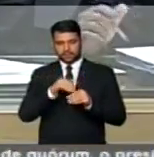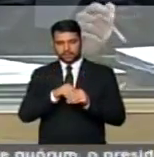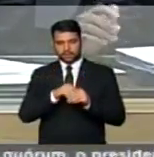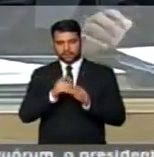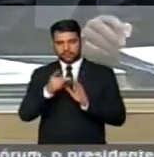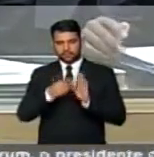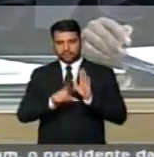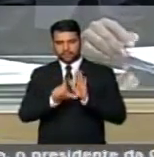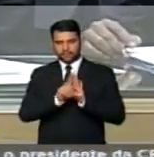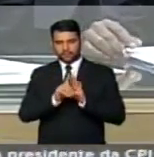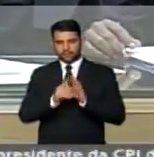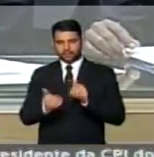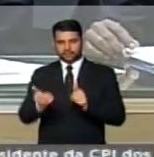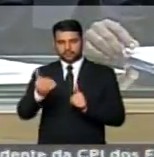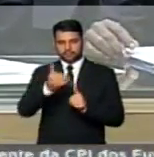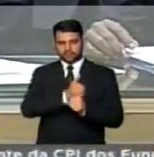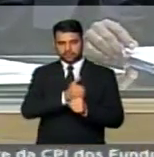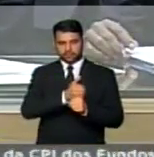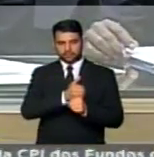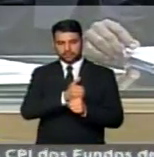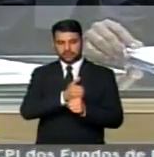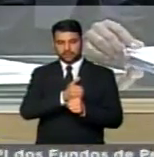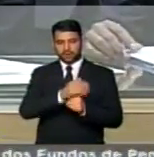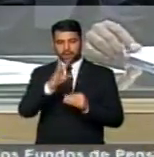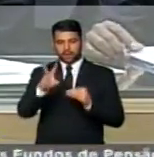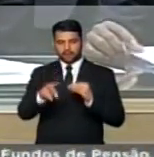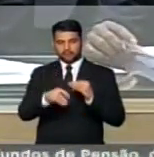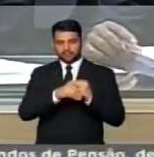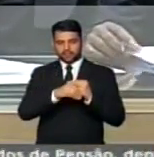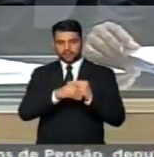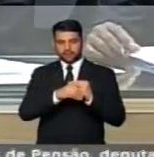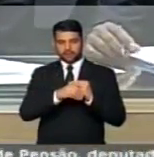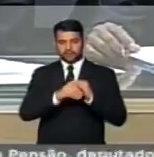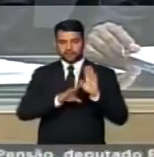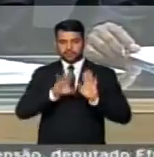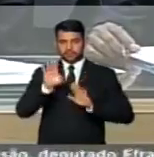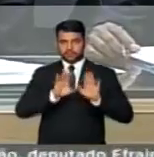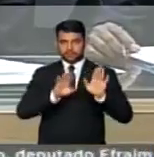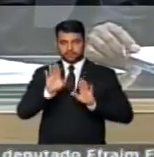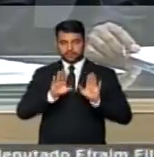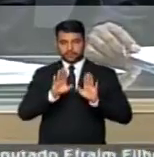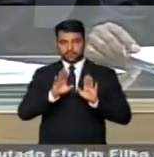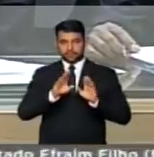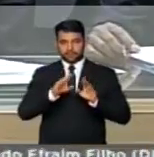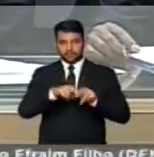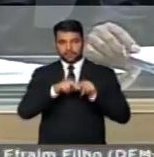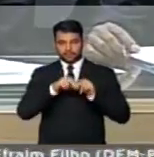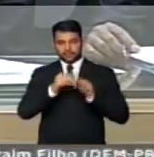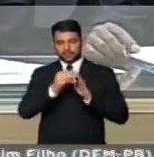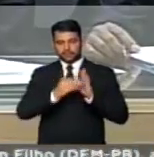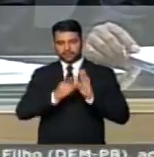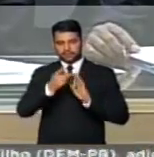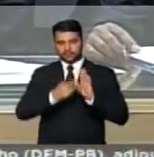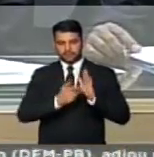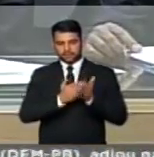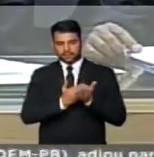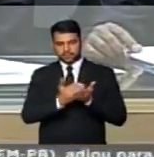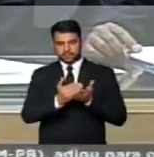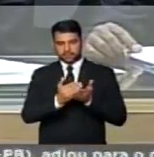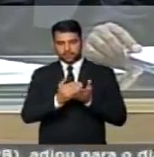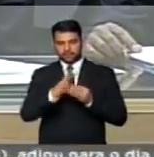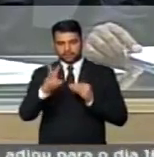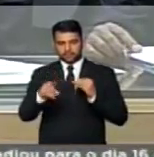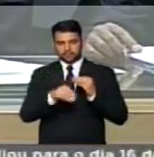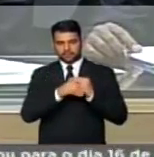com o PLV em substituição. A emenda está destacada. O componente da medida provisória original, como